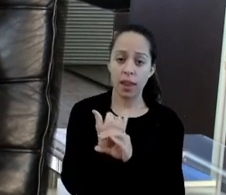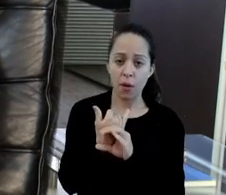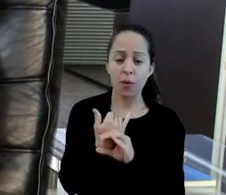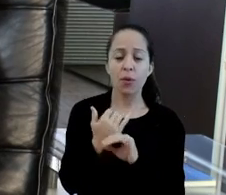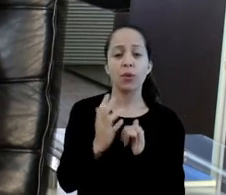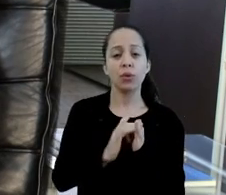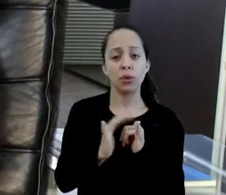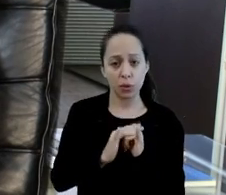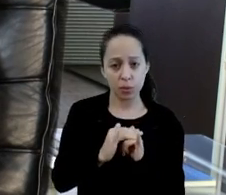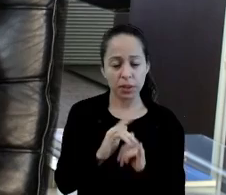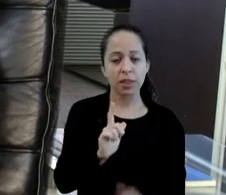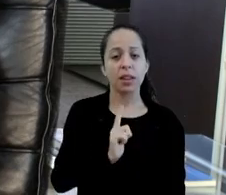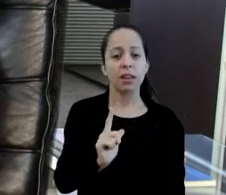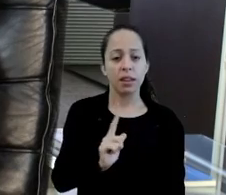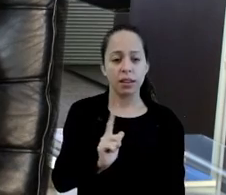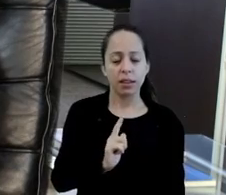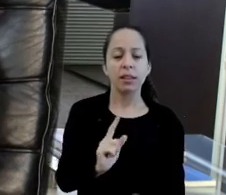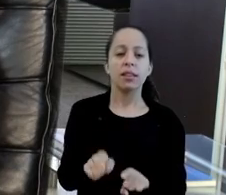de